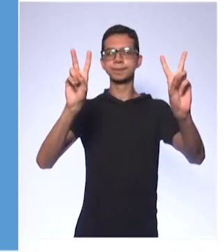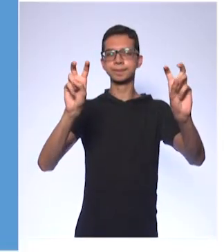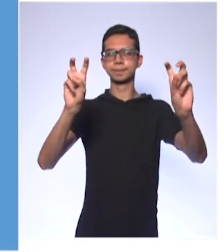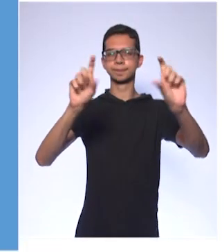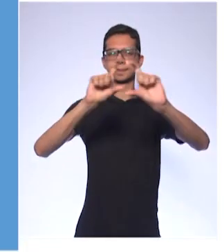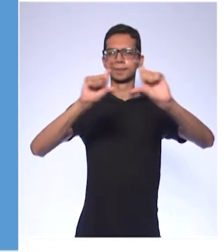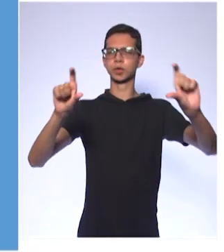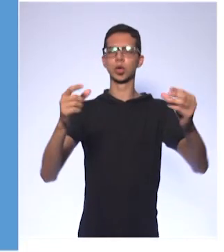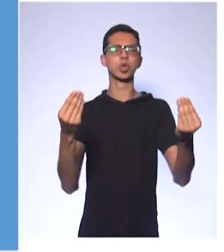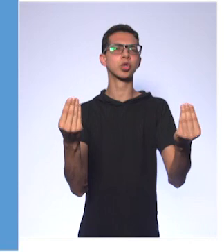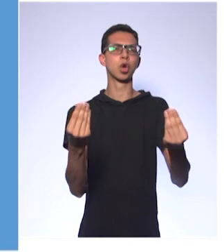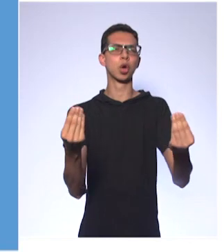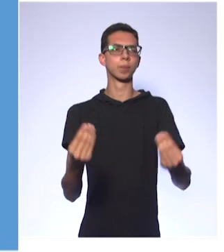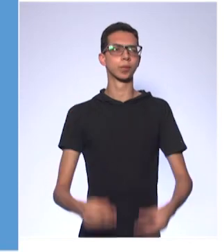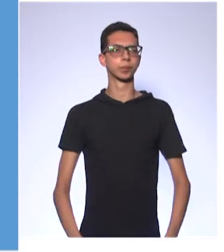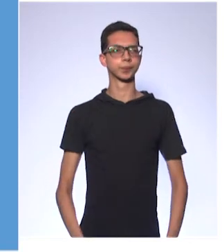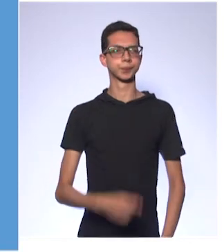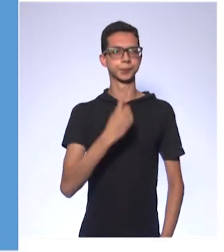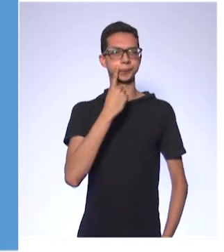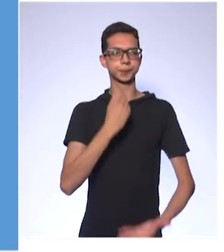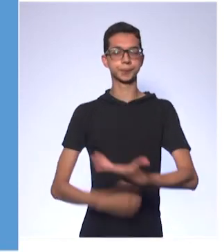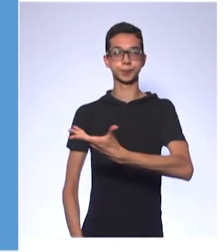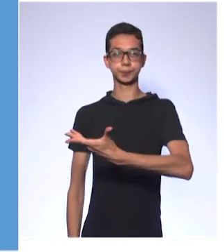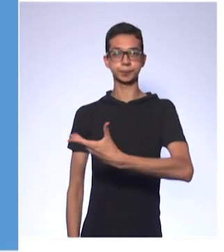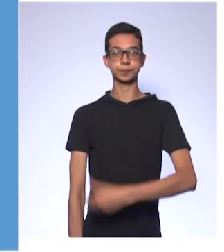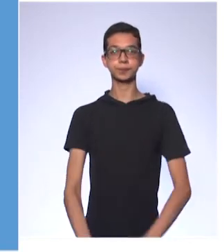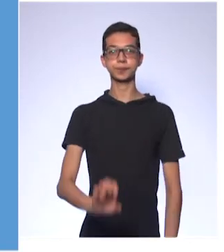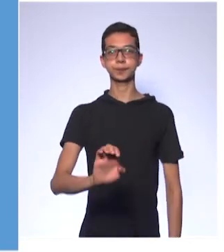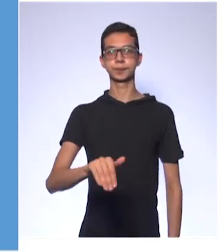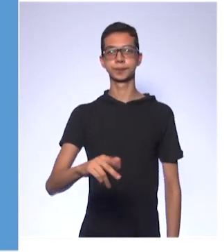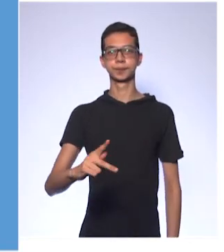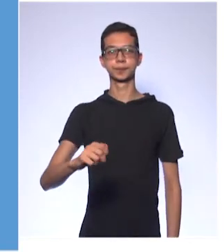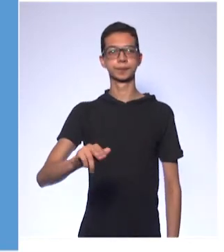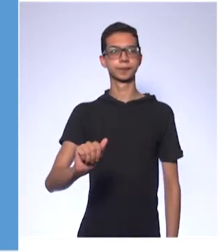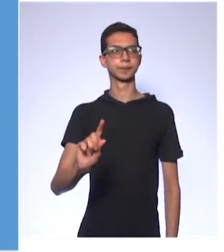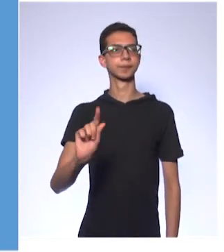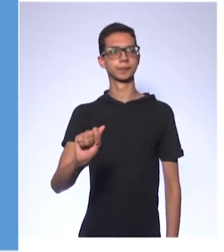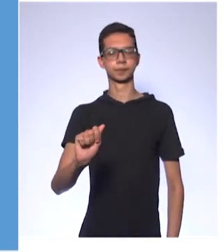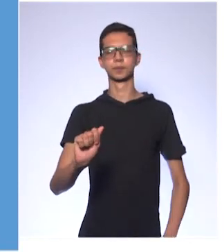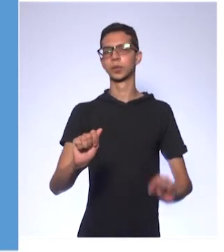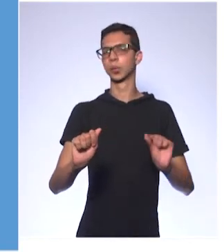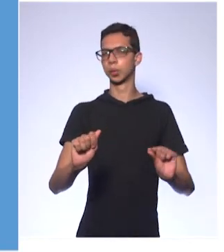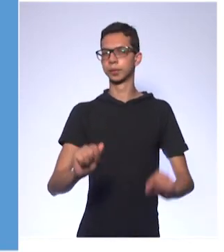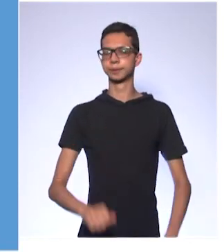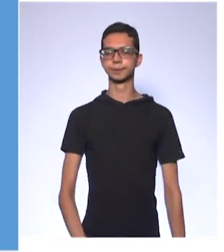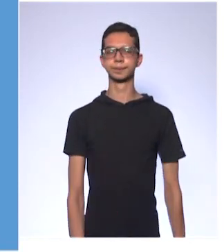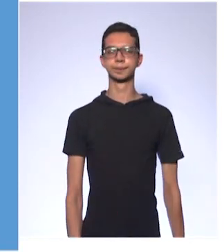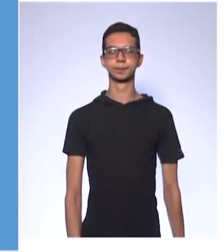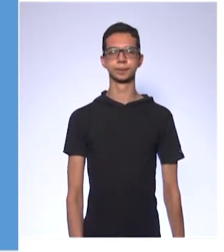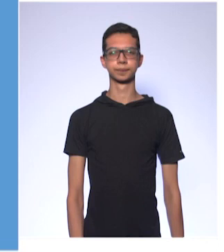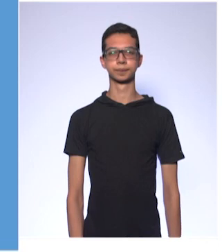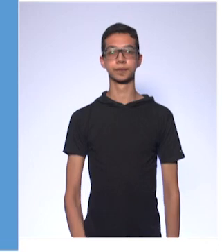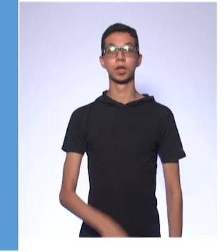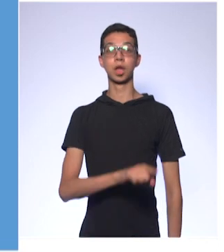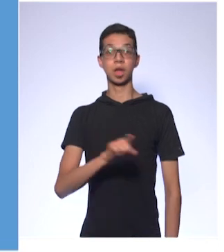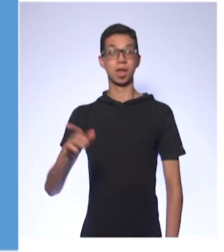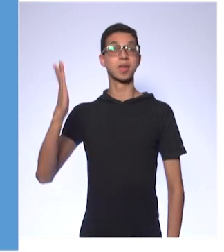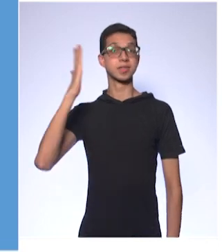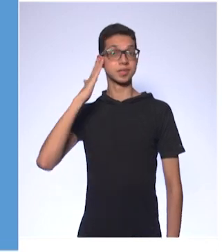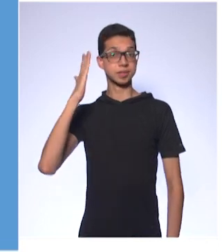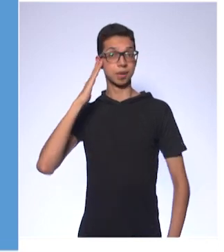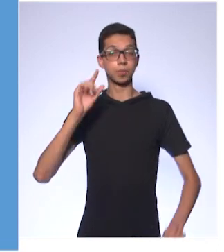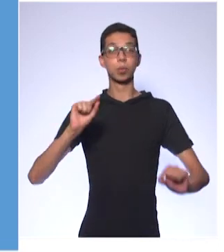título? Empanada. Empanada. Muitos devem saber que empanada